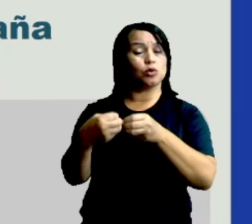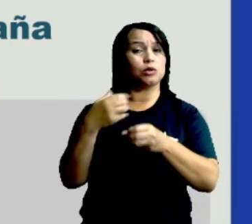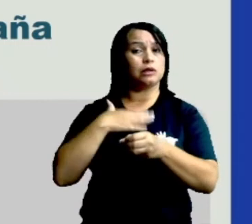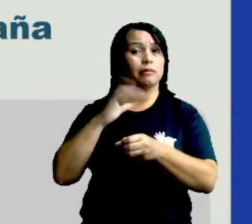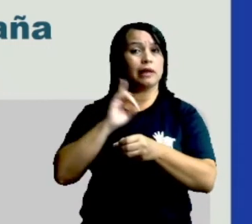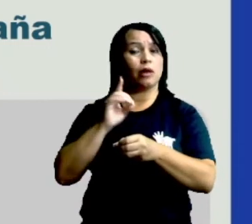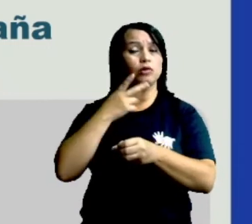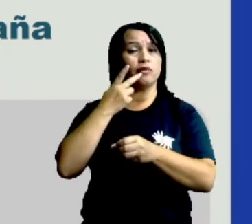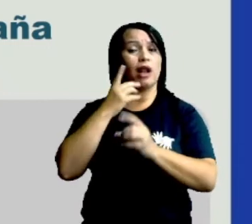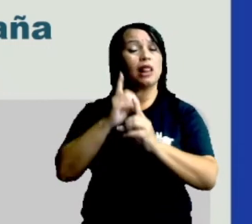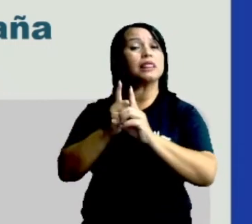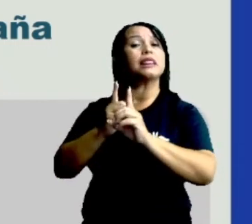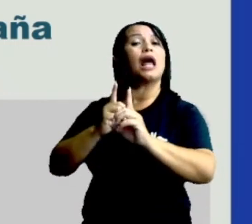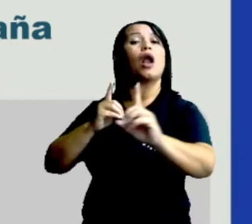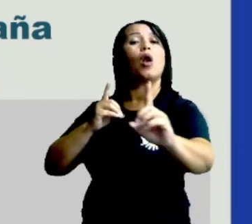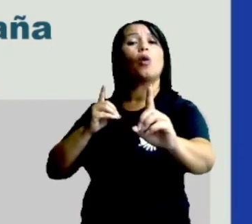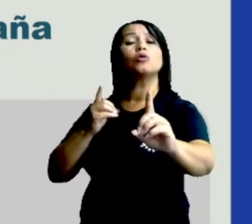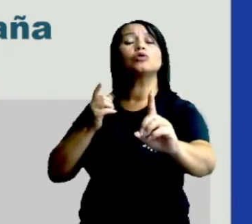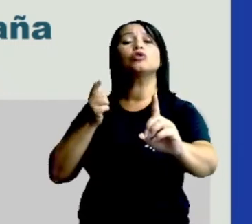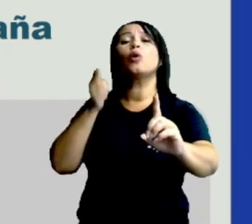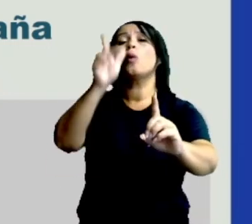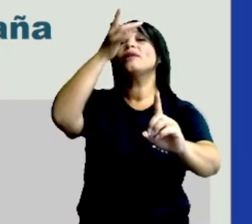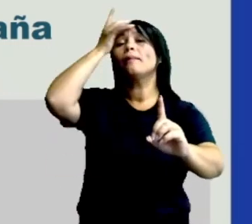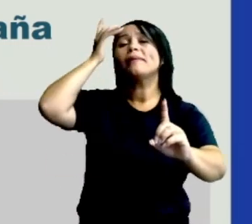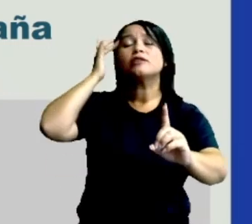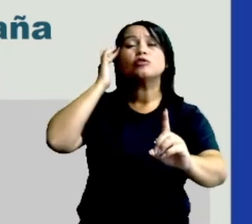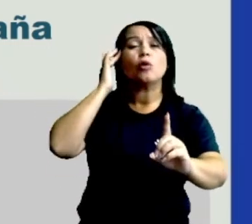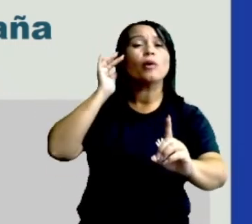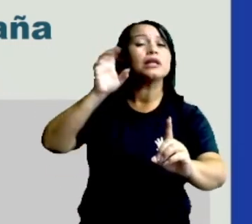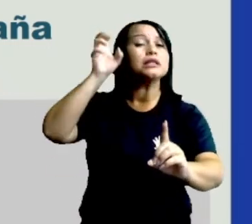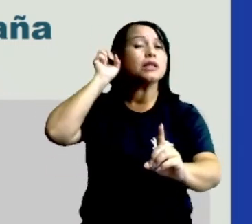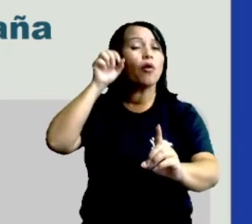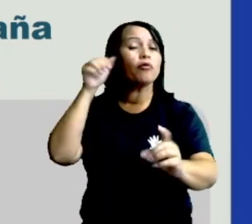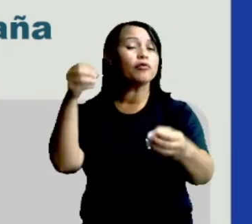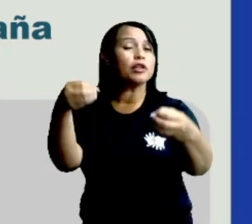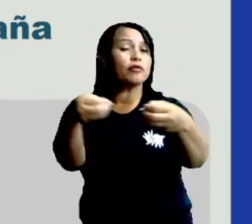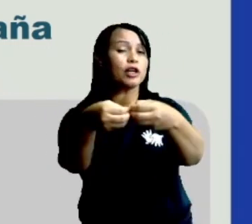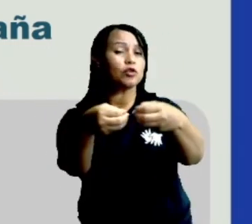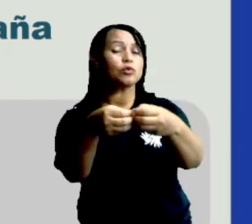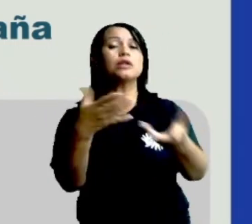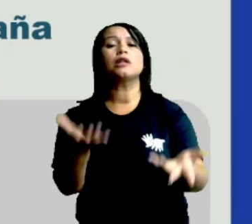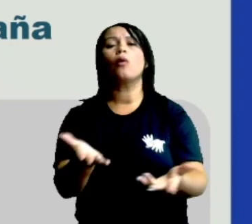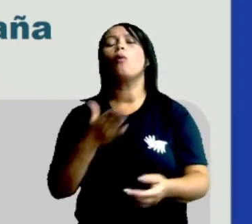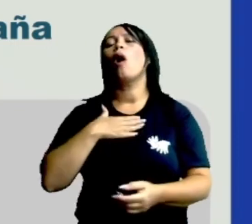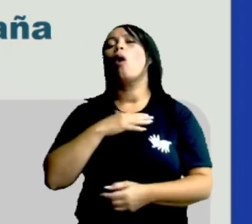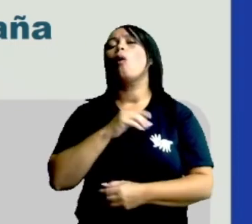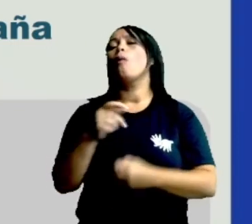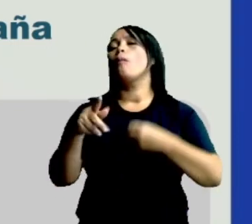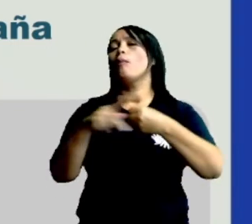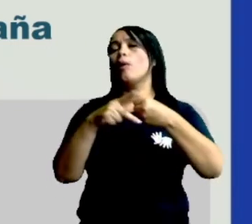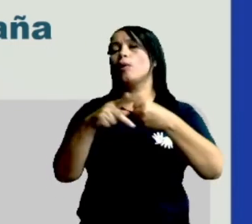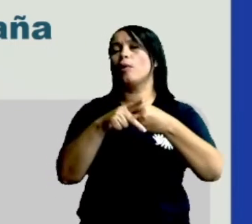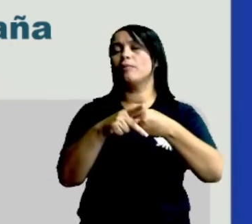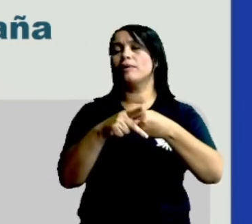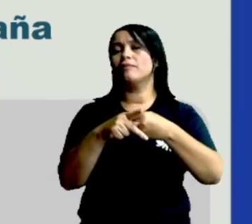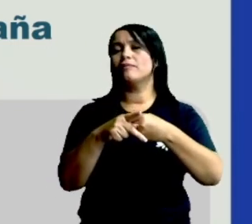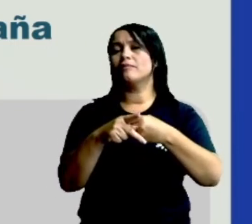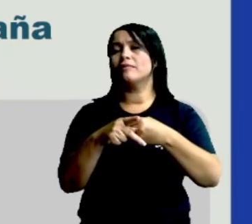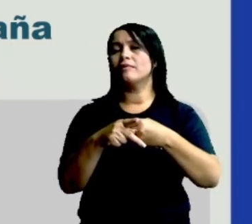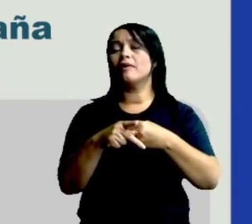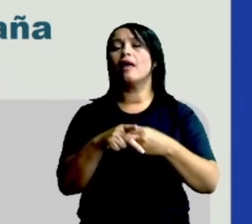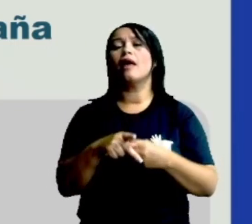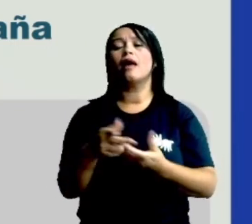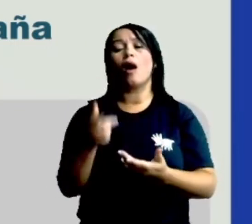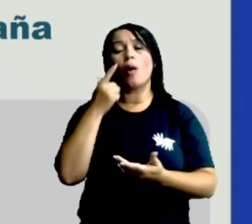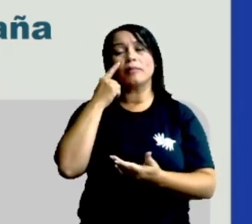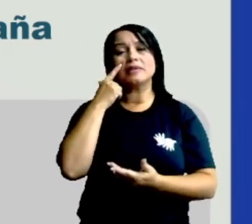mim que estou falando, está perto de quem está ouvindo. Então, qual é o pronome que eu uso? Pásame